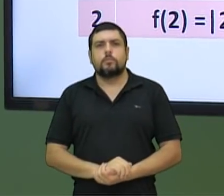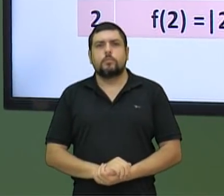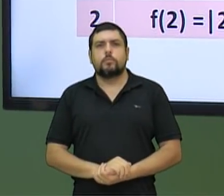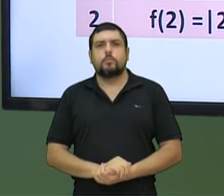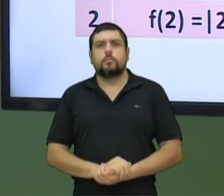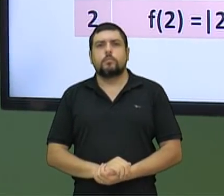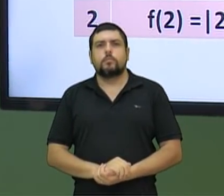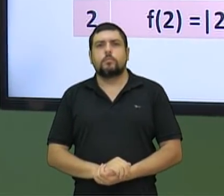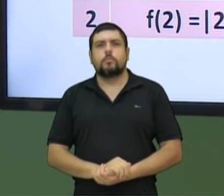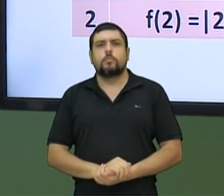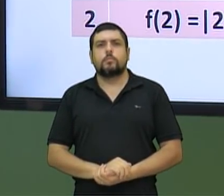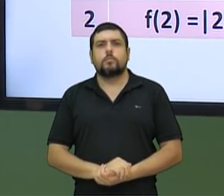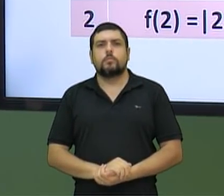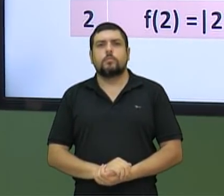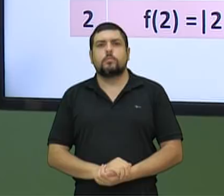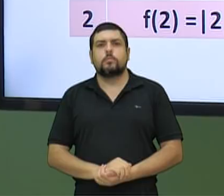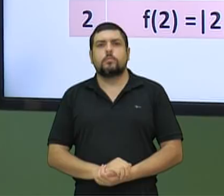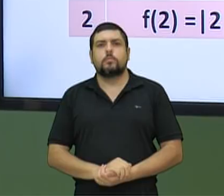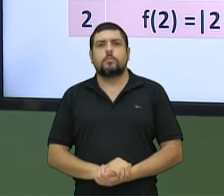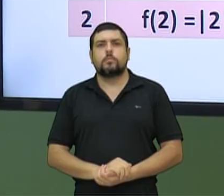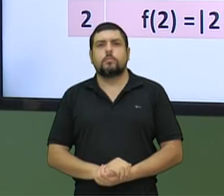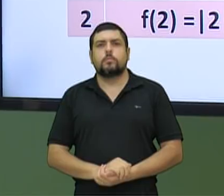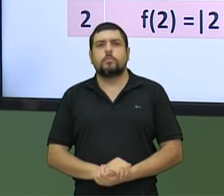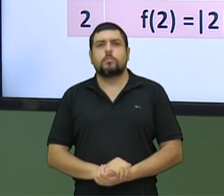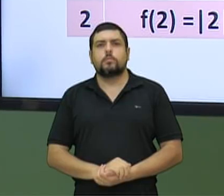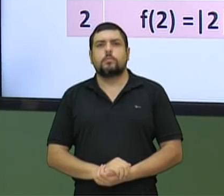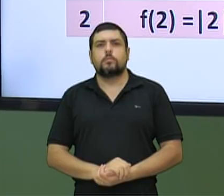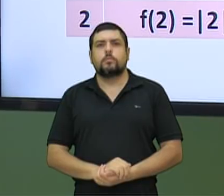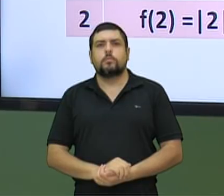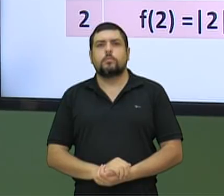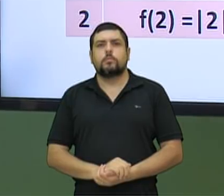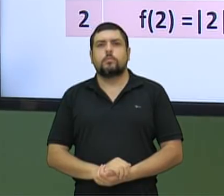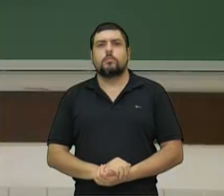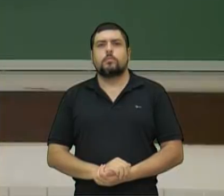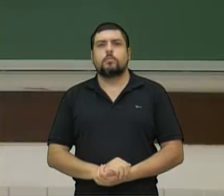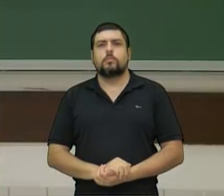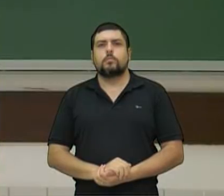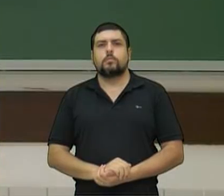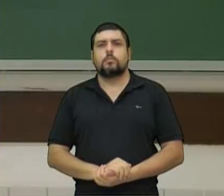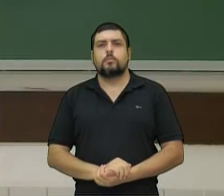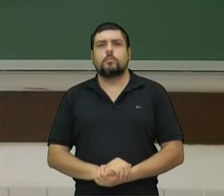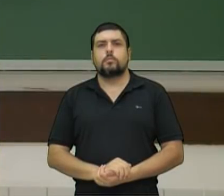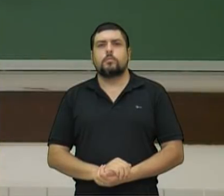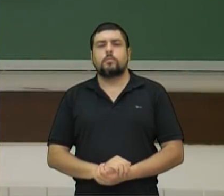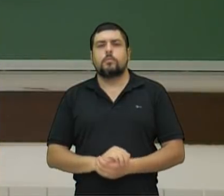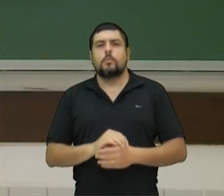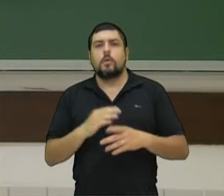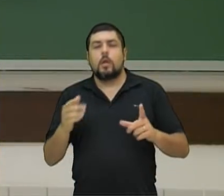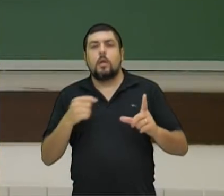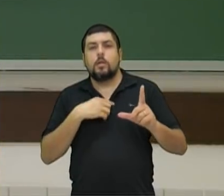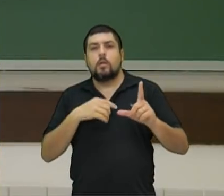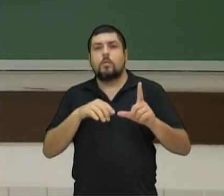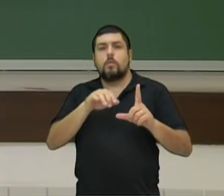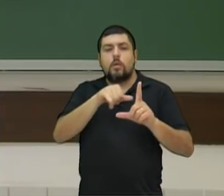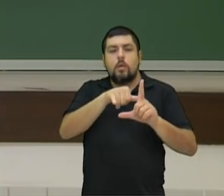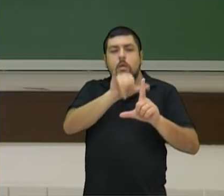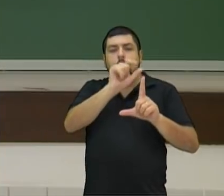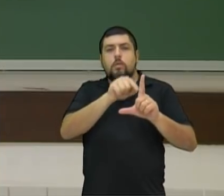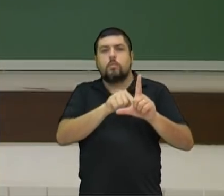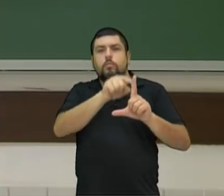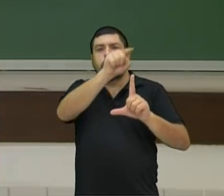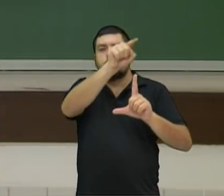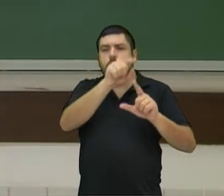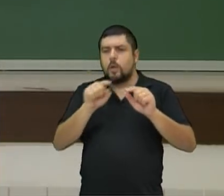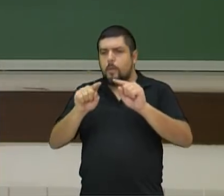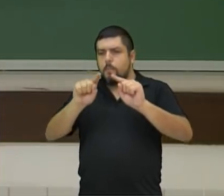0, 1 e 2. Marque esses valores no eixo x. Quais são os valores em y? 2, 1